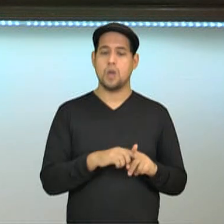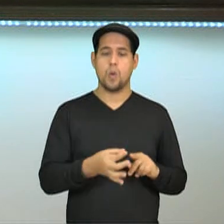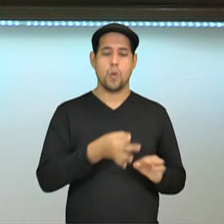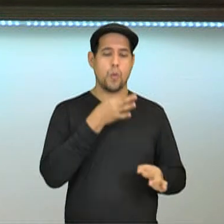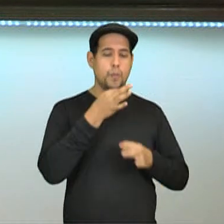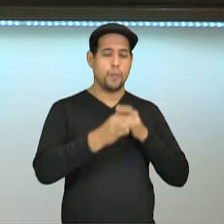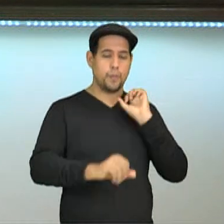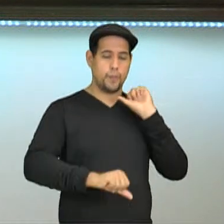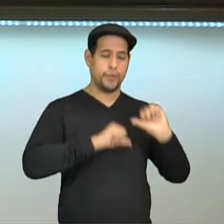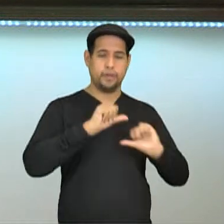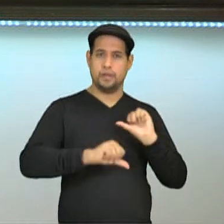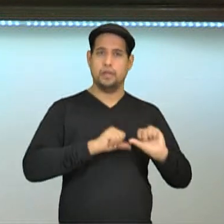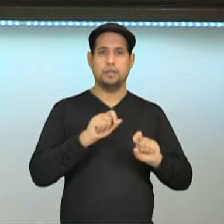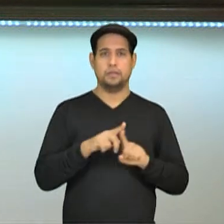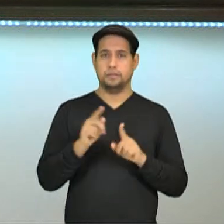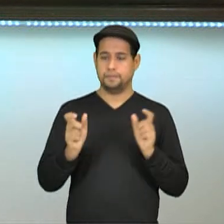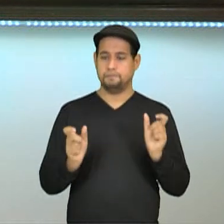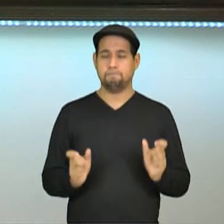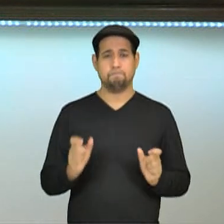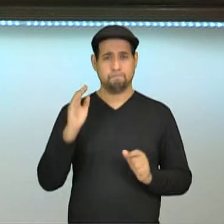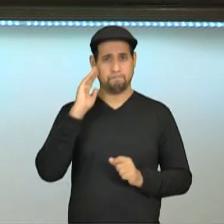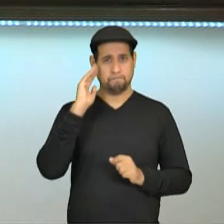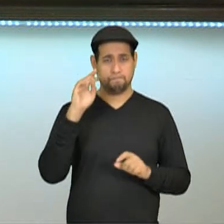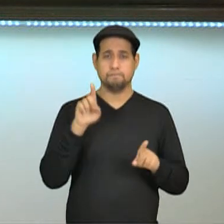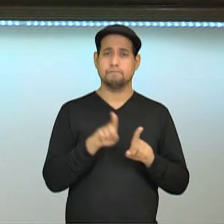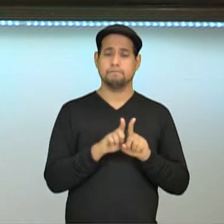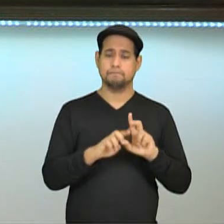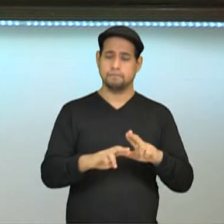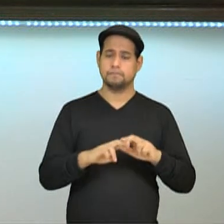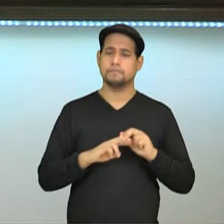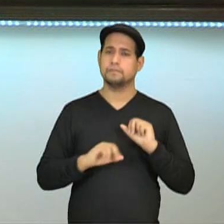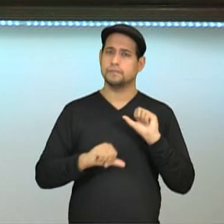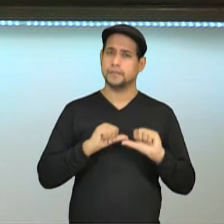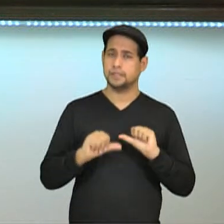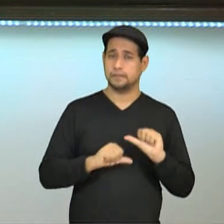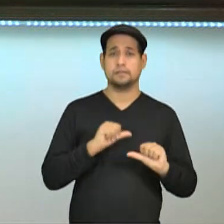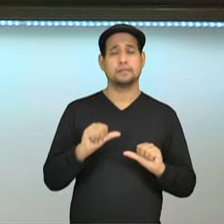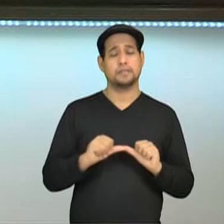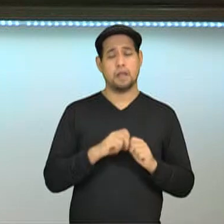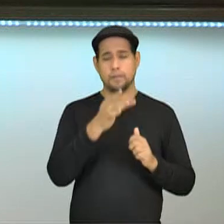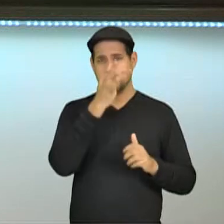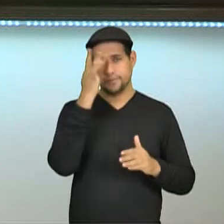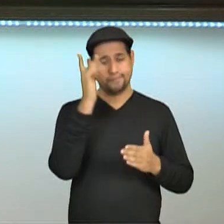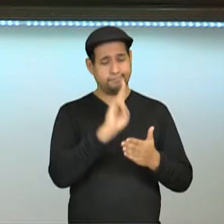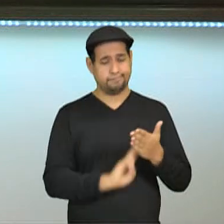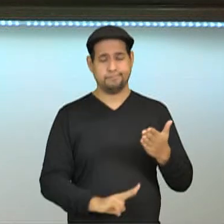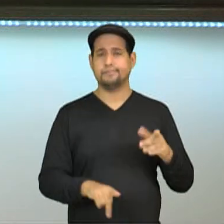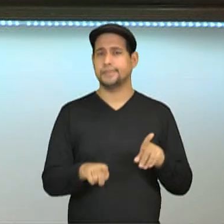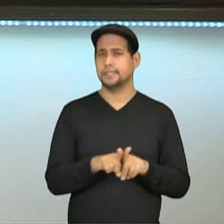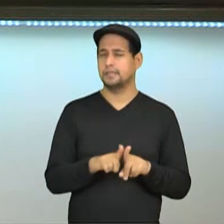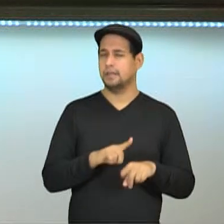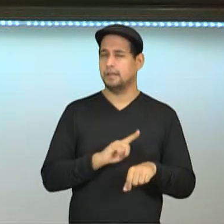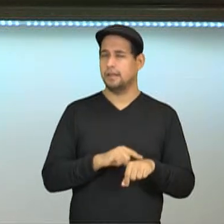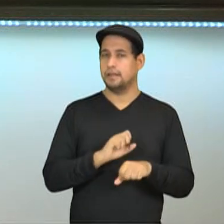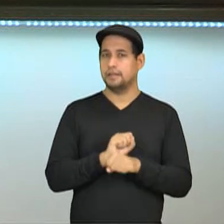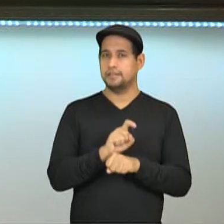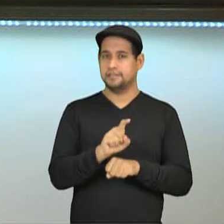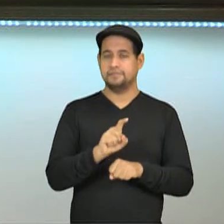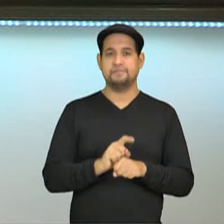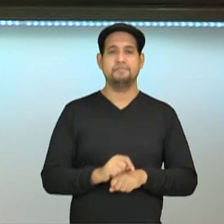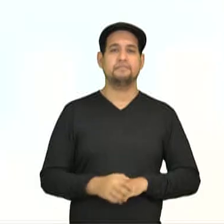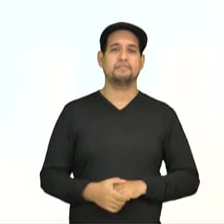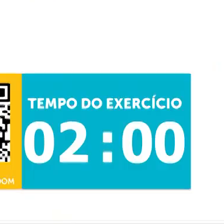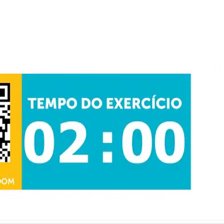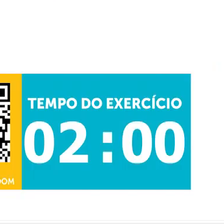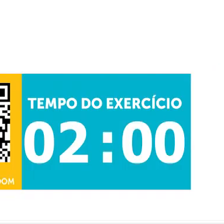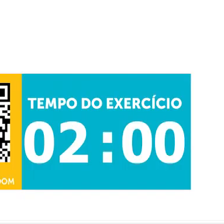contrariando as expectativas do personagem principal e, consequentemente, contrariando as expectativas do leitor também. Um tempinho para mais essa questão.